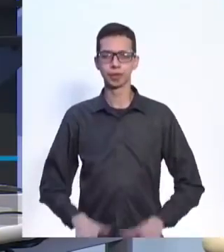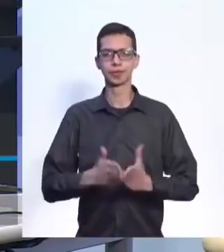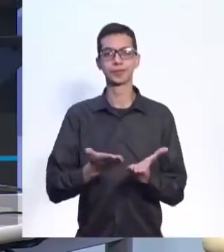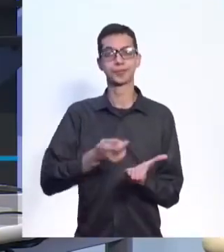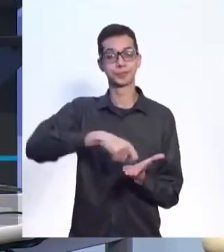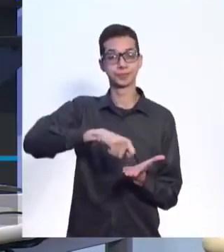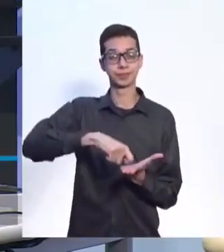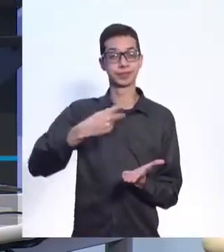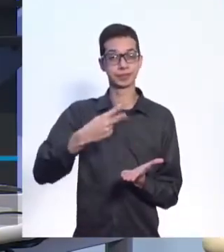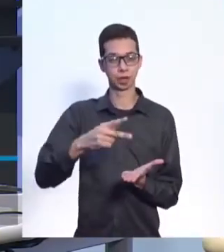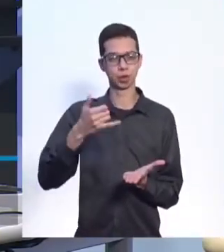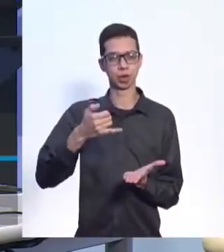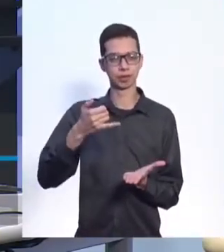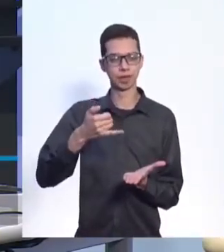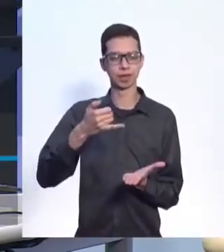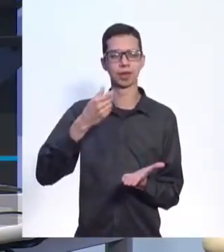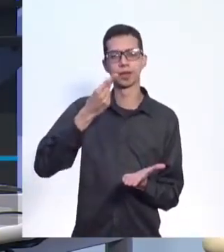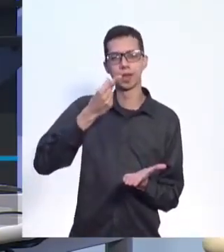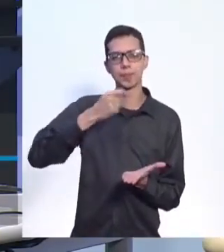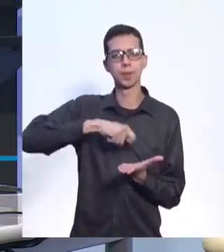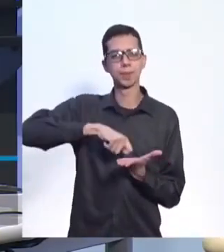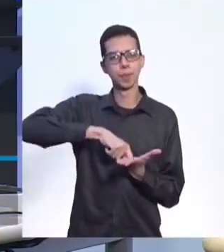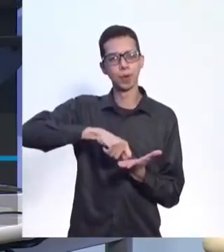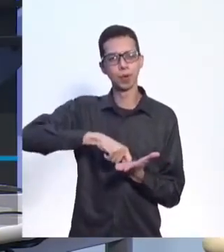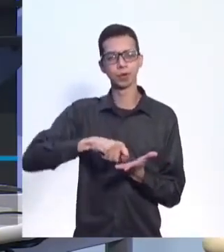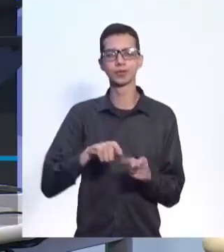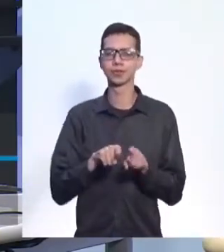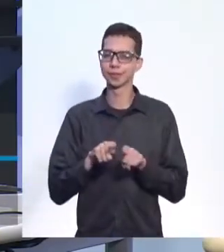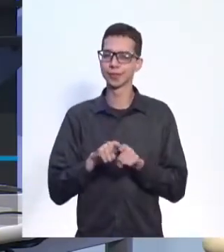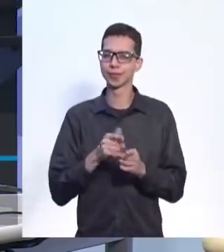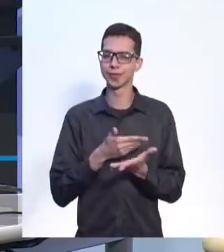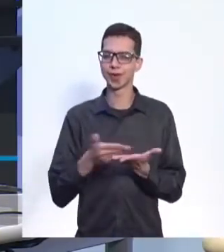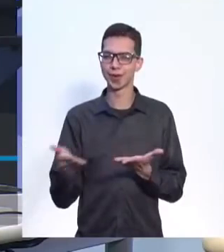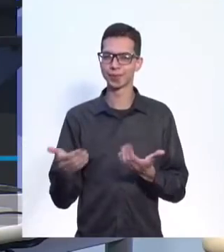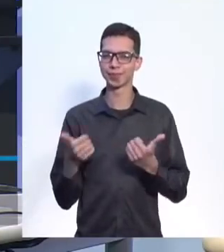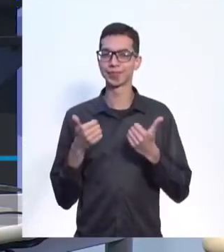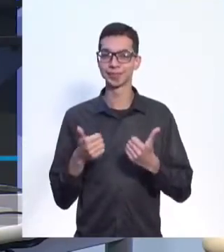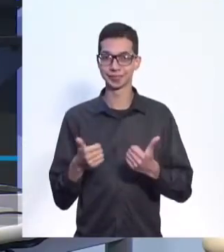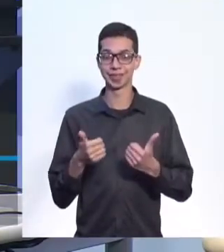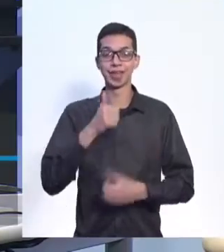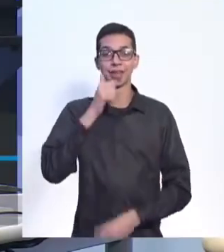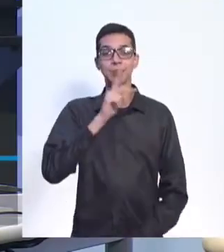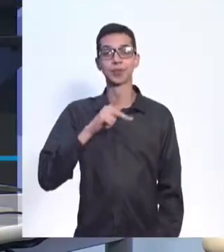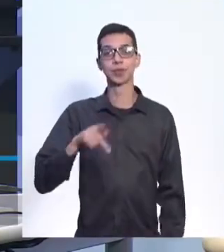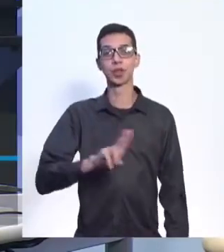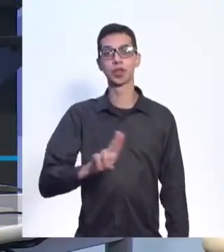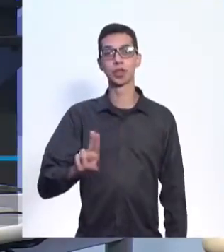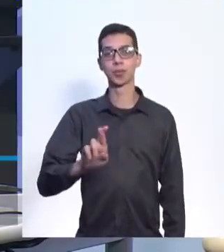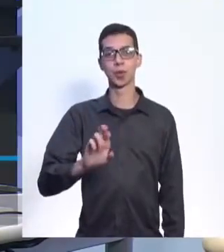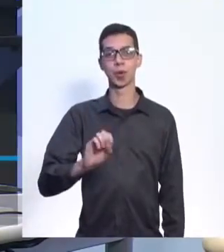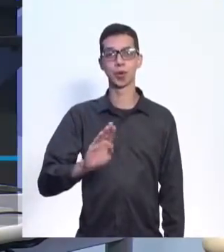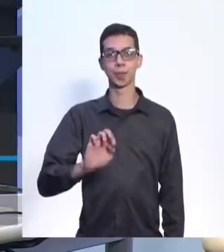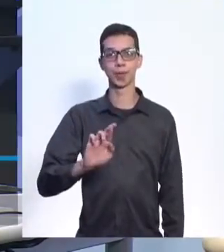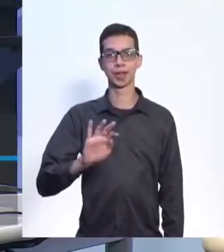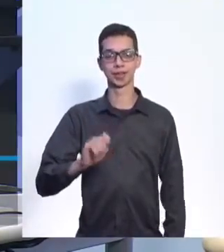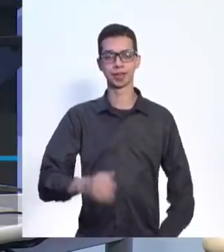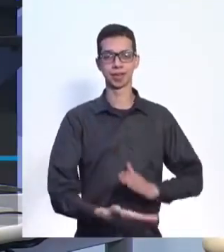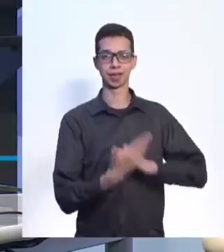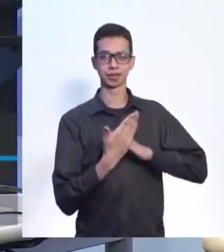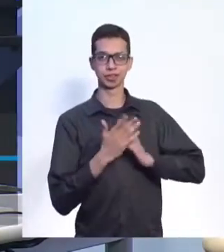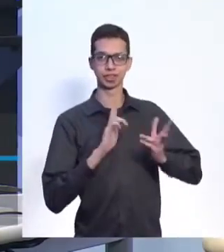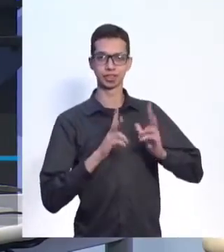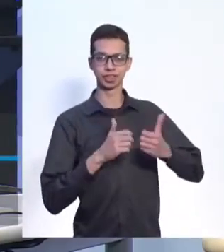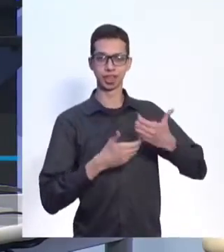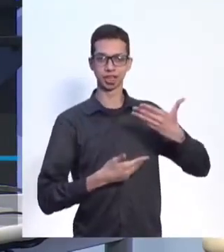borracha, caneta, para a gente poder começar. Muito bem, hoje eu tenho também a presença da professora Roberta, que vai me ajudar no chat. Boa